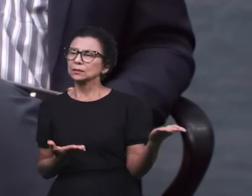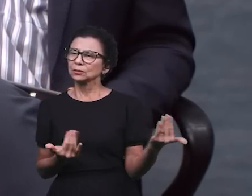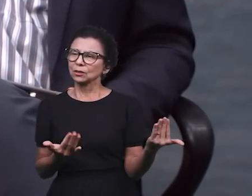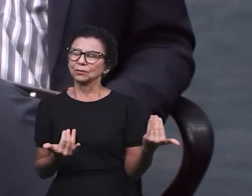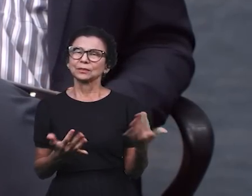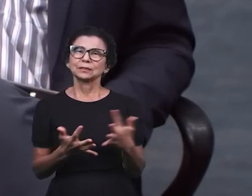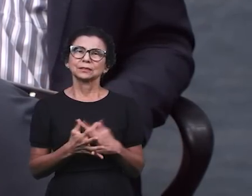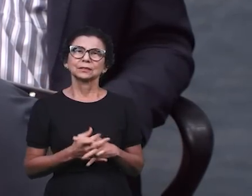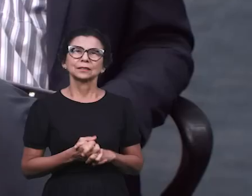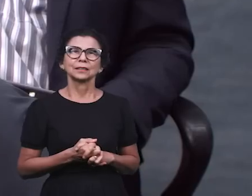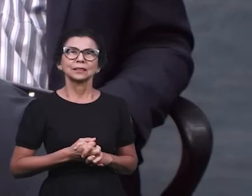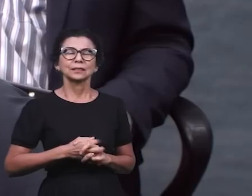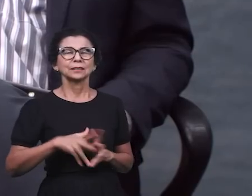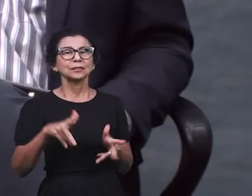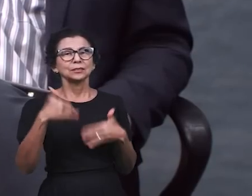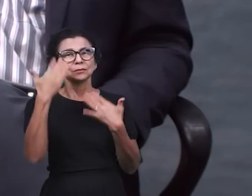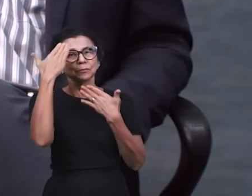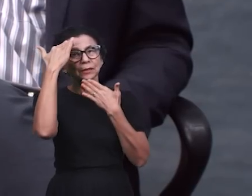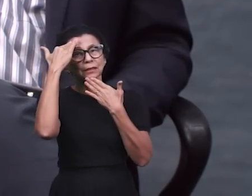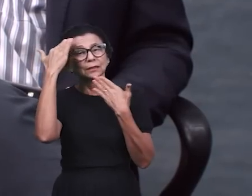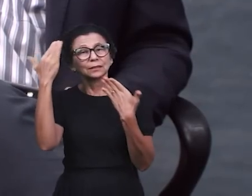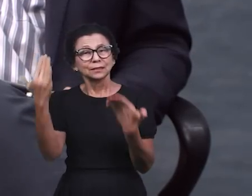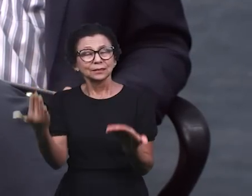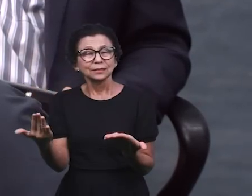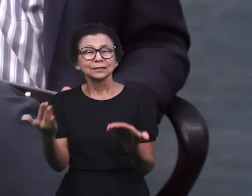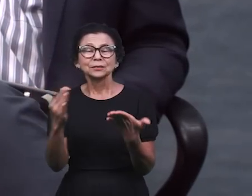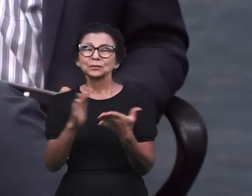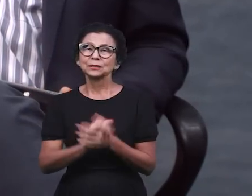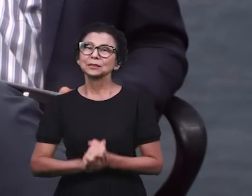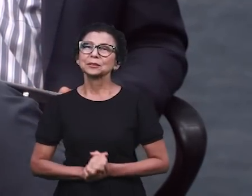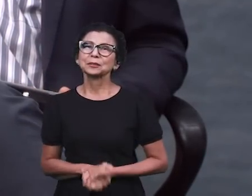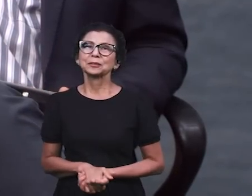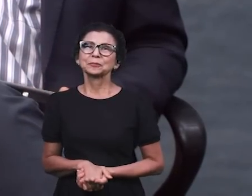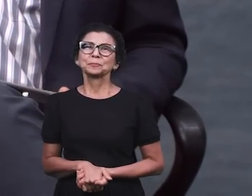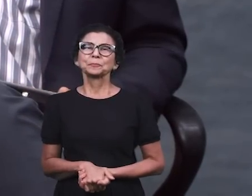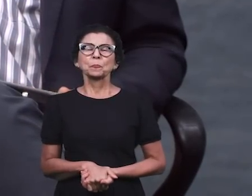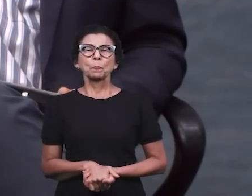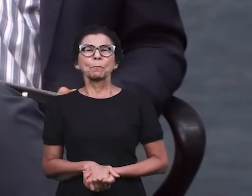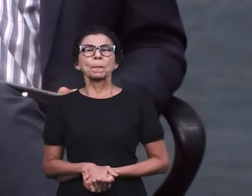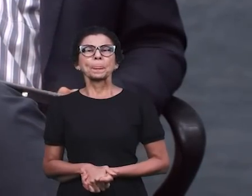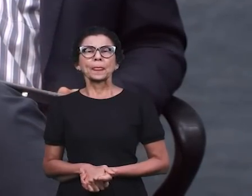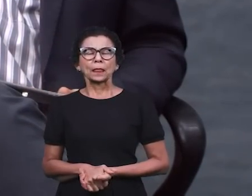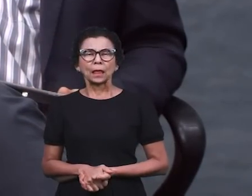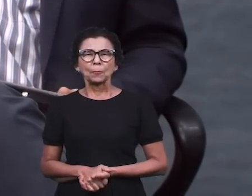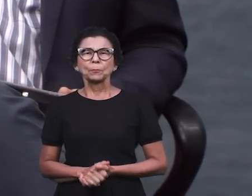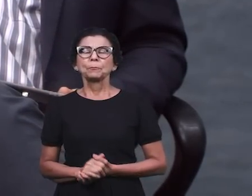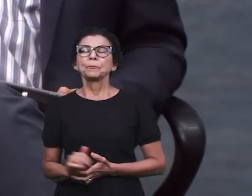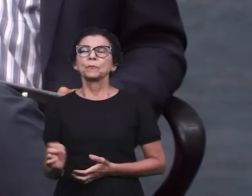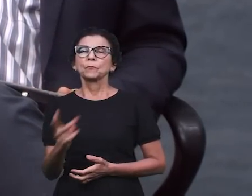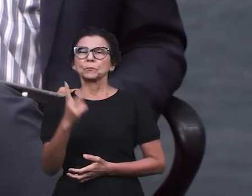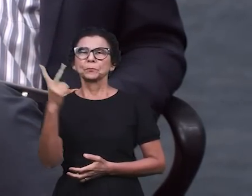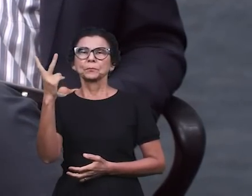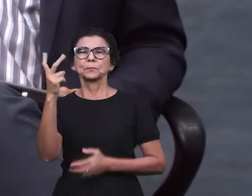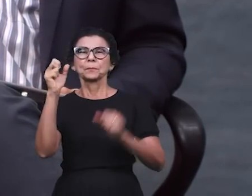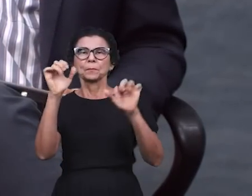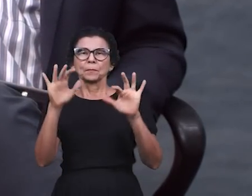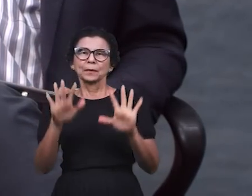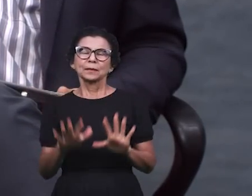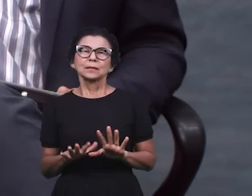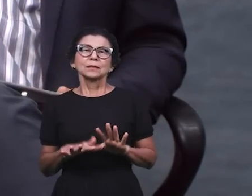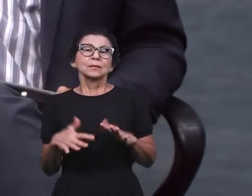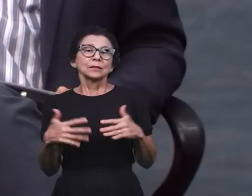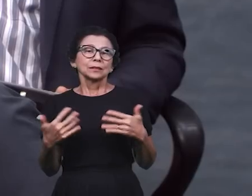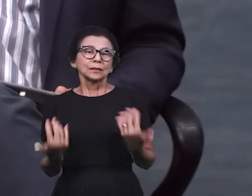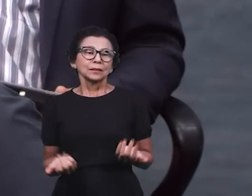palavra aqui de gratidão e que os irmãos possam a cada dia valorizar, né, essa bênção,